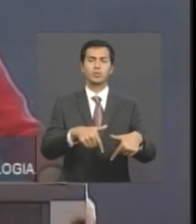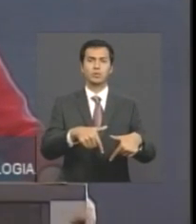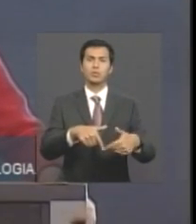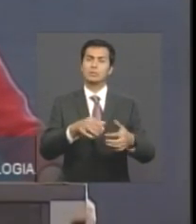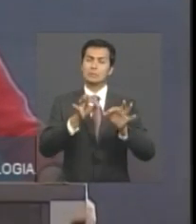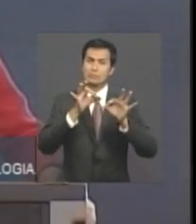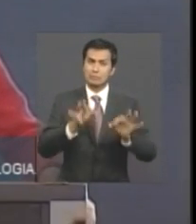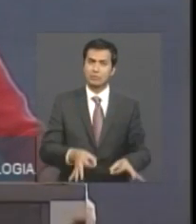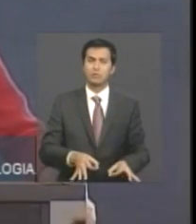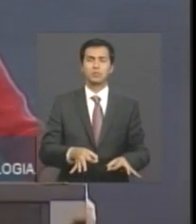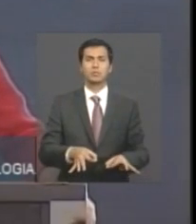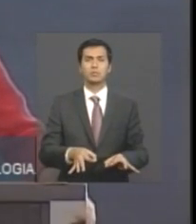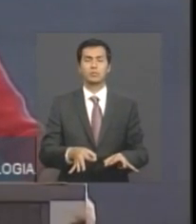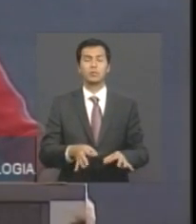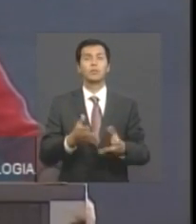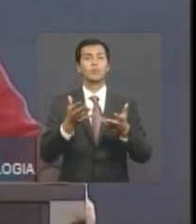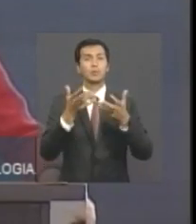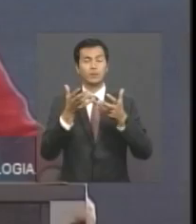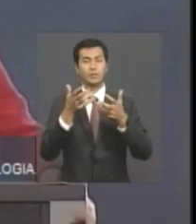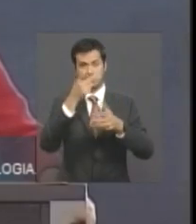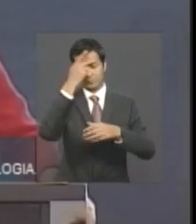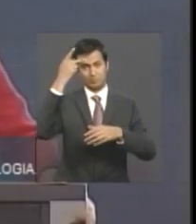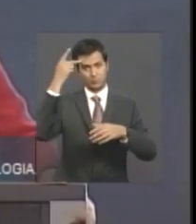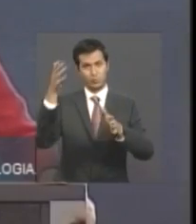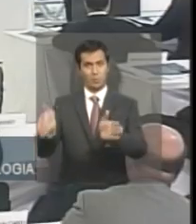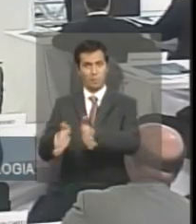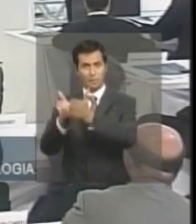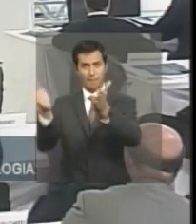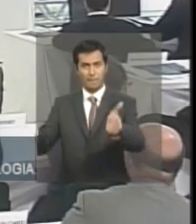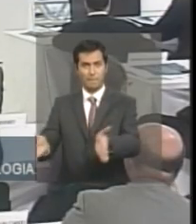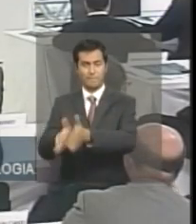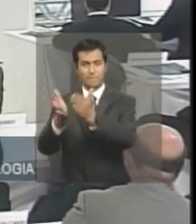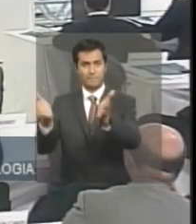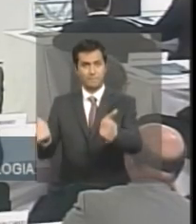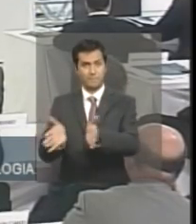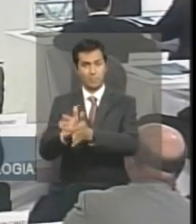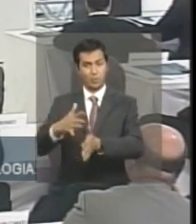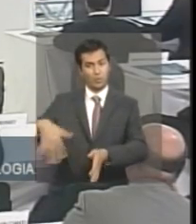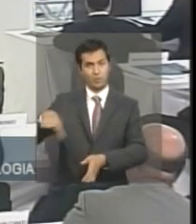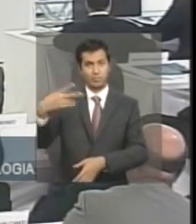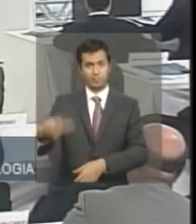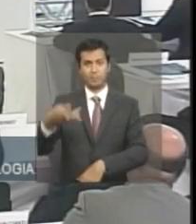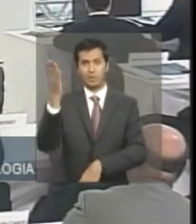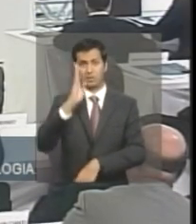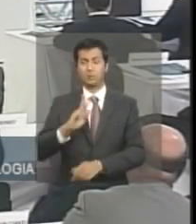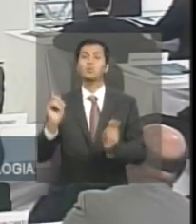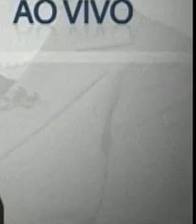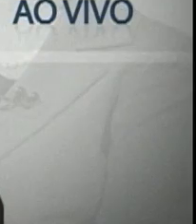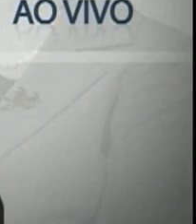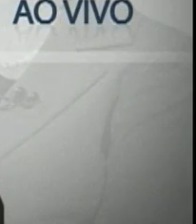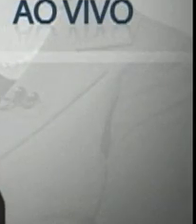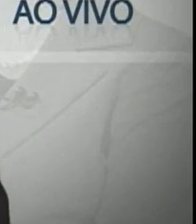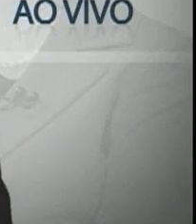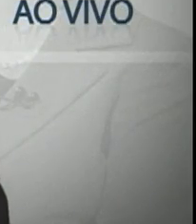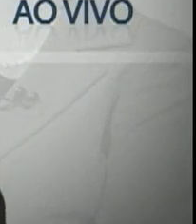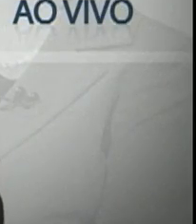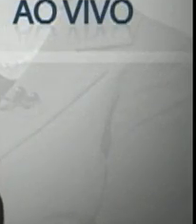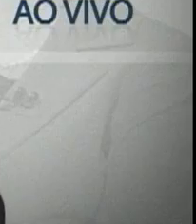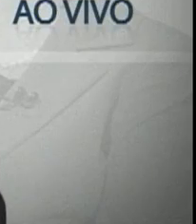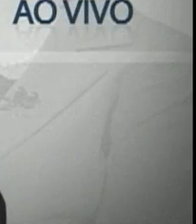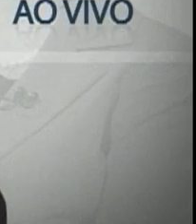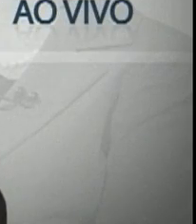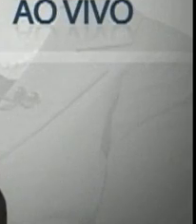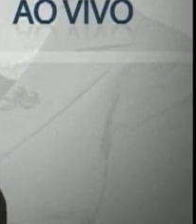garantir que as populações mais pobres desse país tivessem acesso ao mérito. E